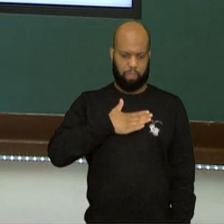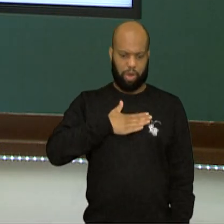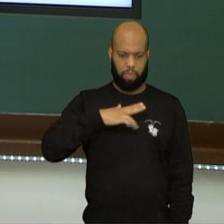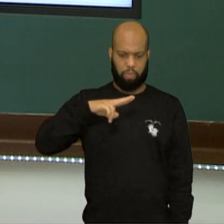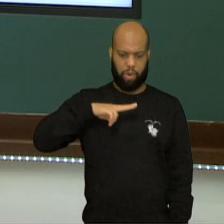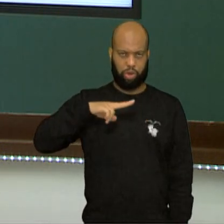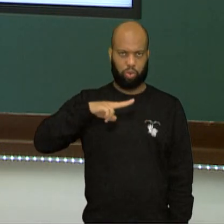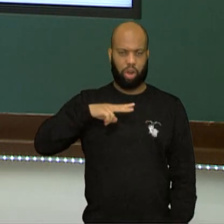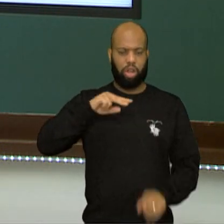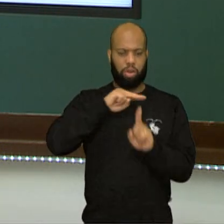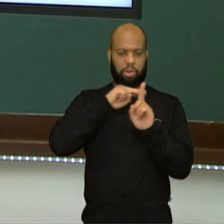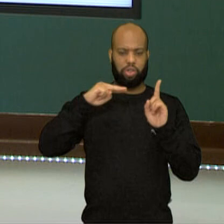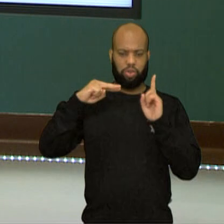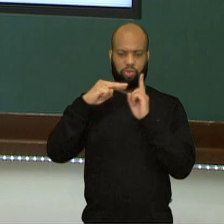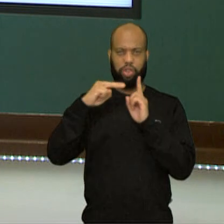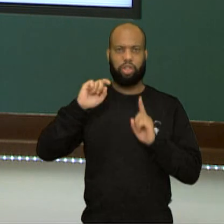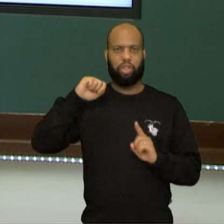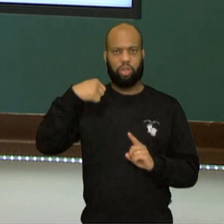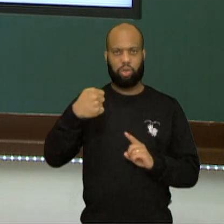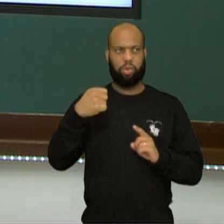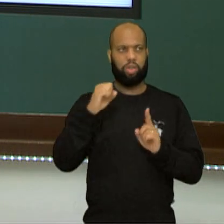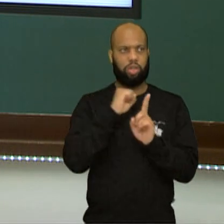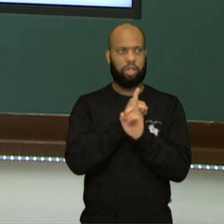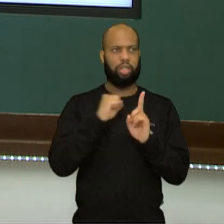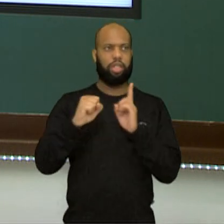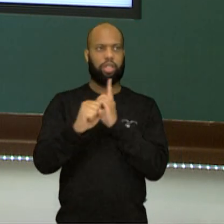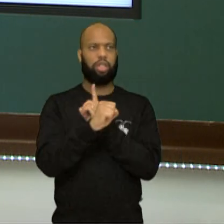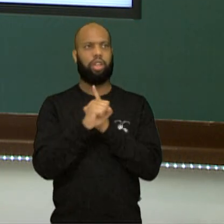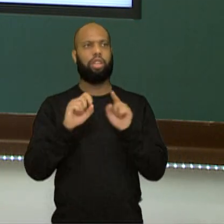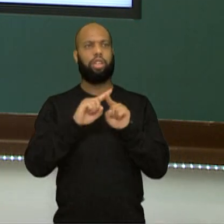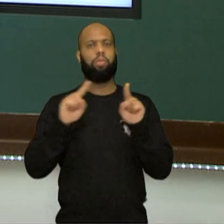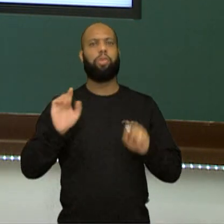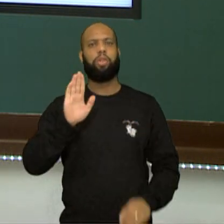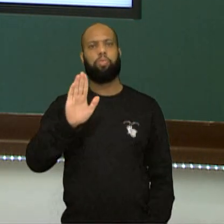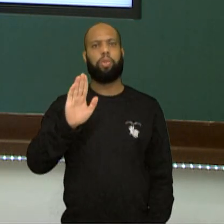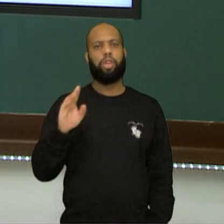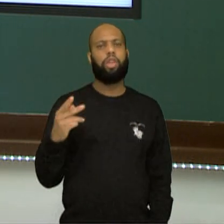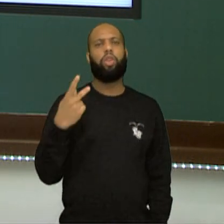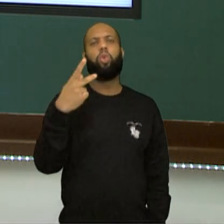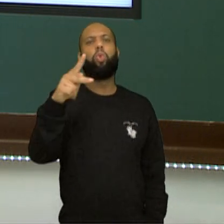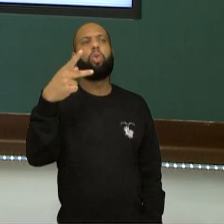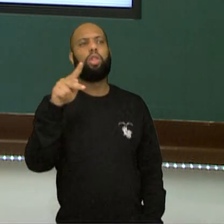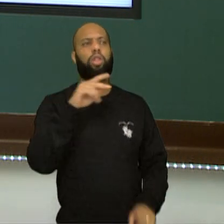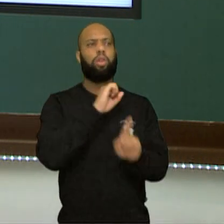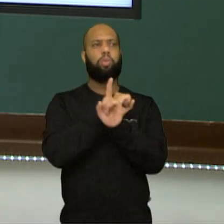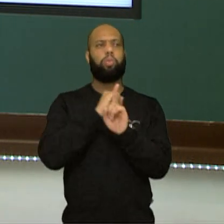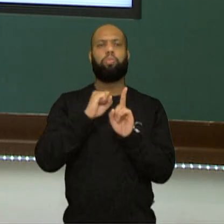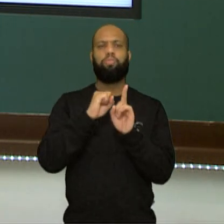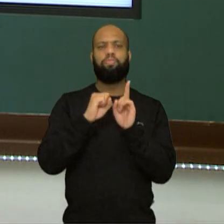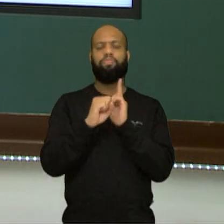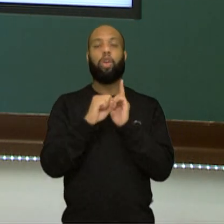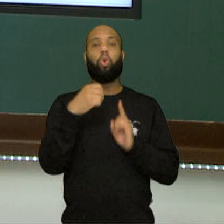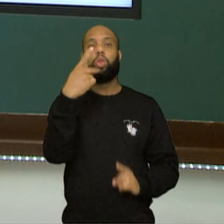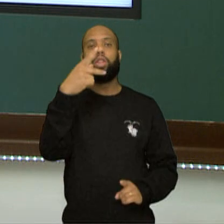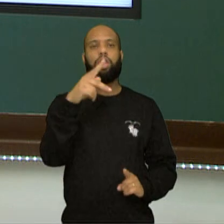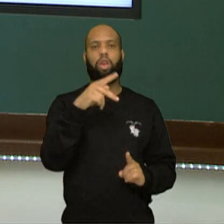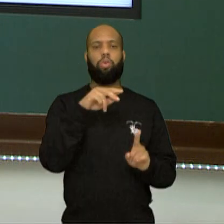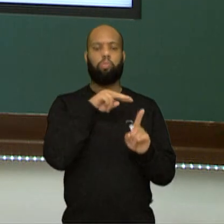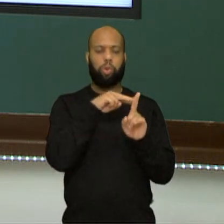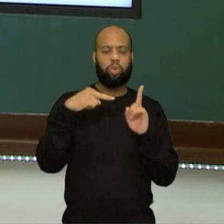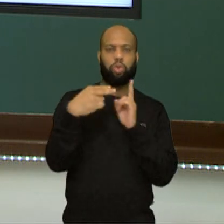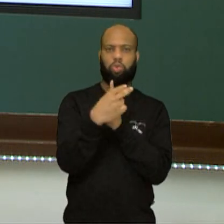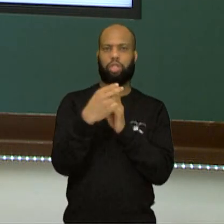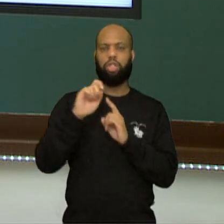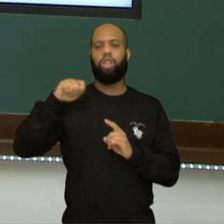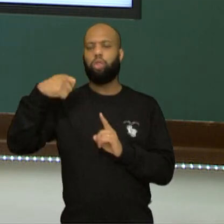o meu ponto de vista em relação à sociedade. Mas e o seu? Já pensou? Já parou para pensar nisso?